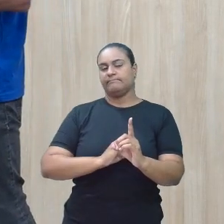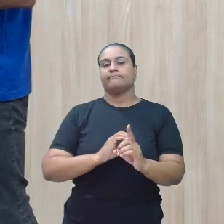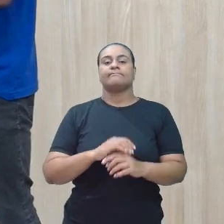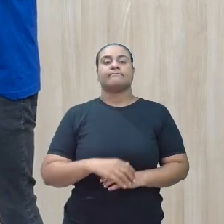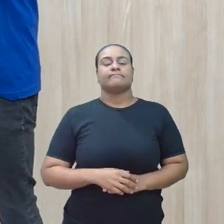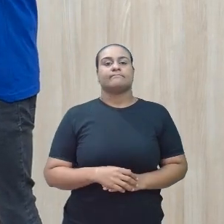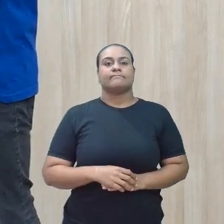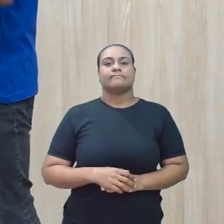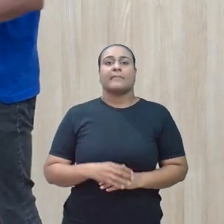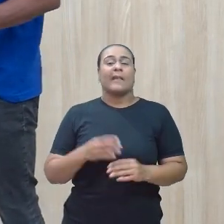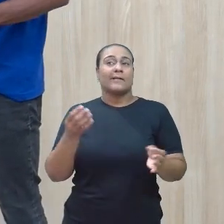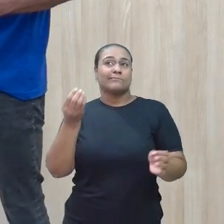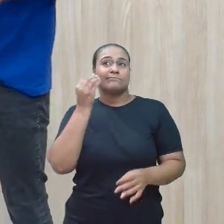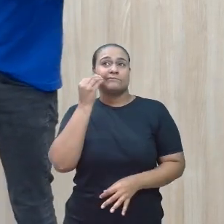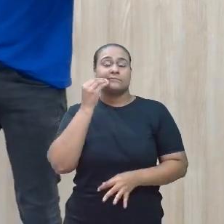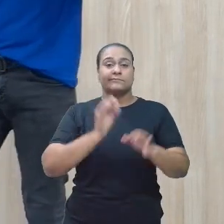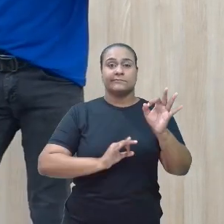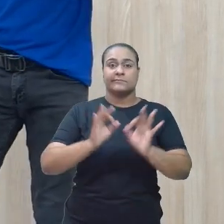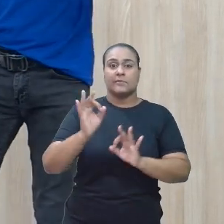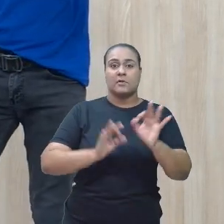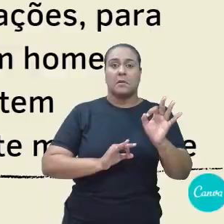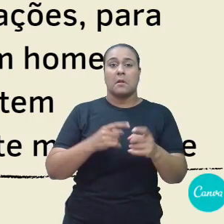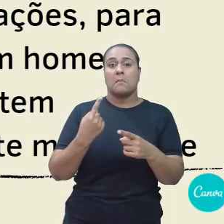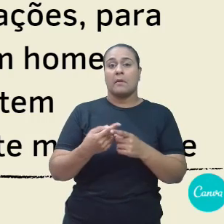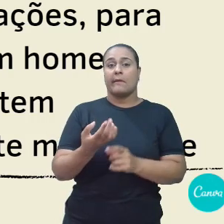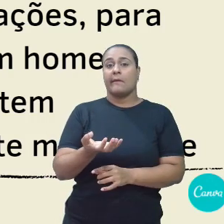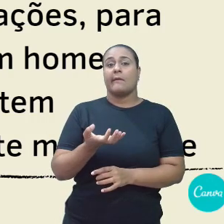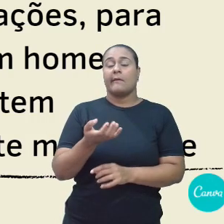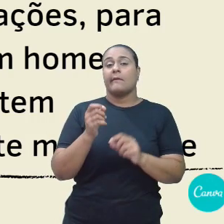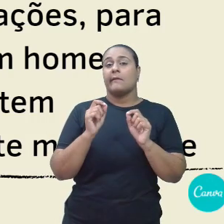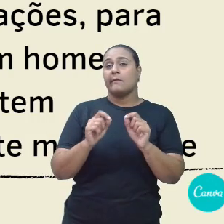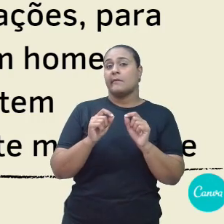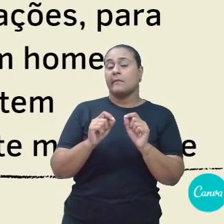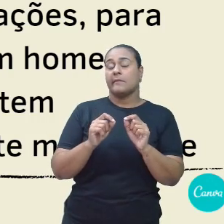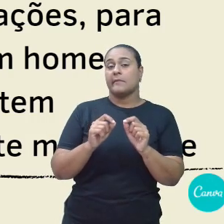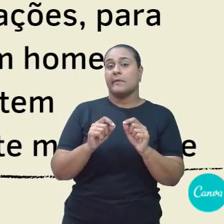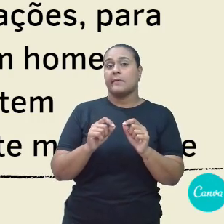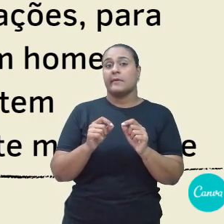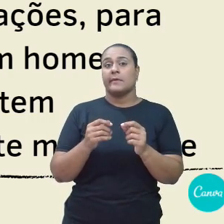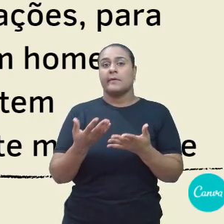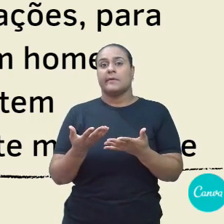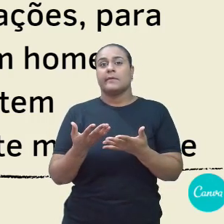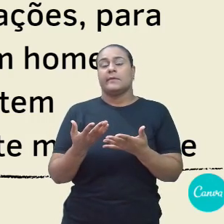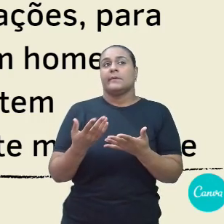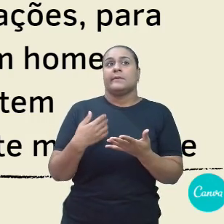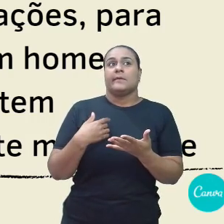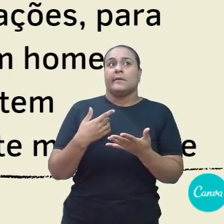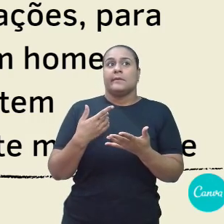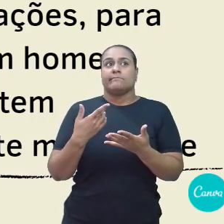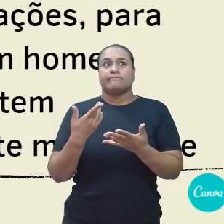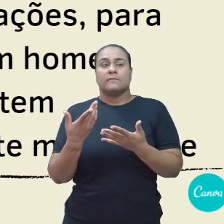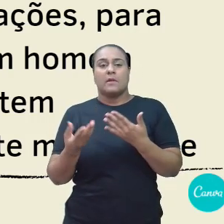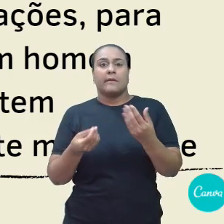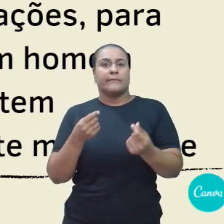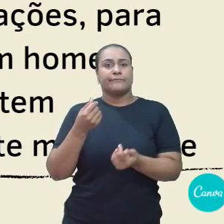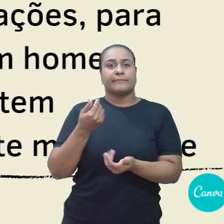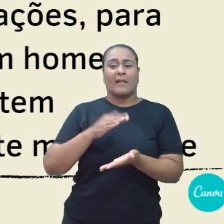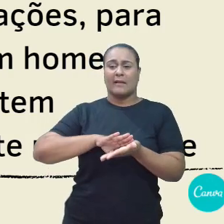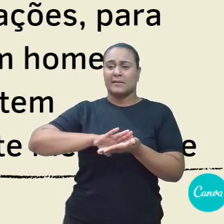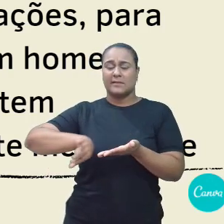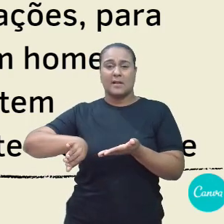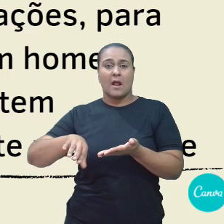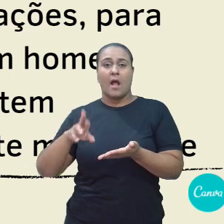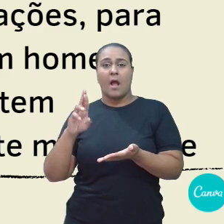Rômulo, tentou ajustar porque ele queria dar também a puxar para ele, tirar a questão de Rômulo